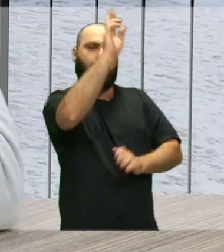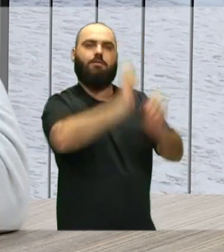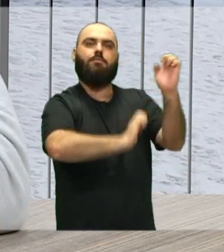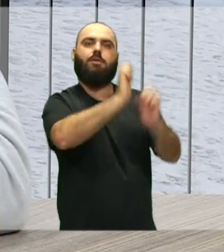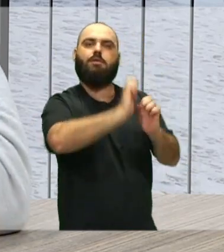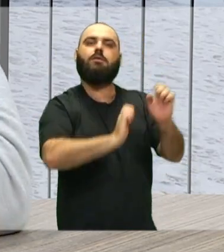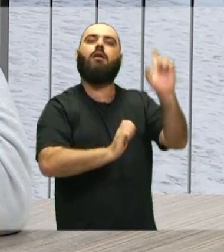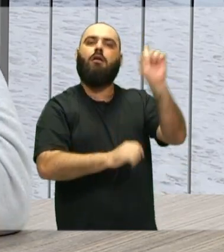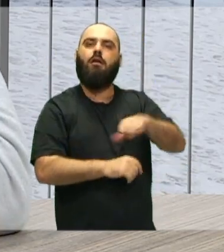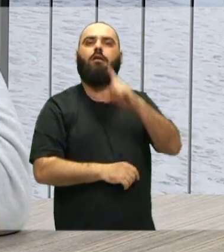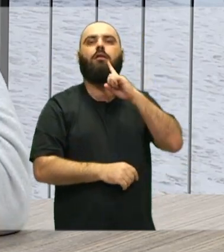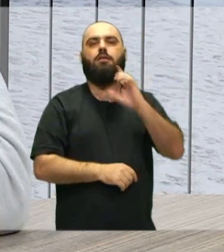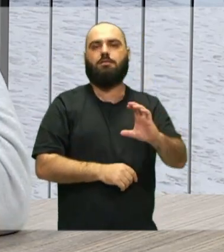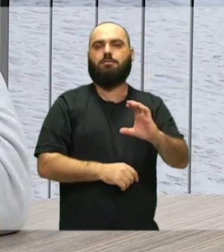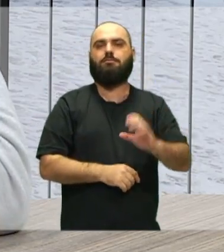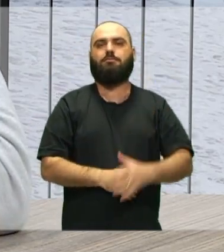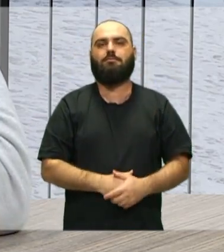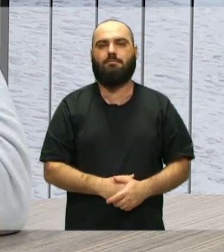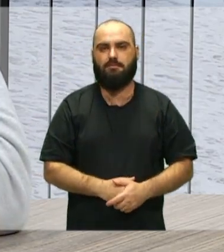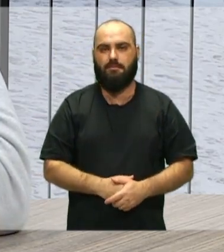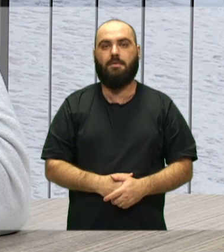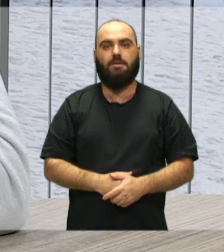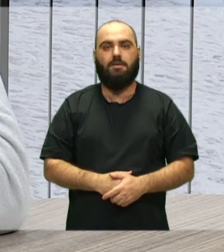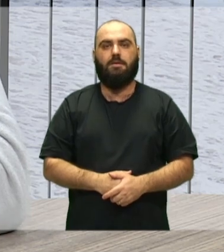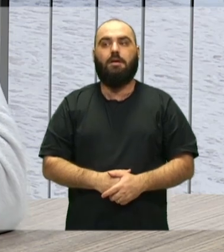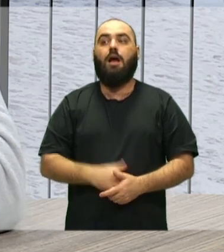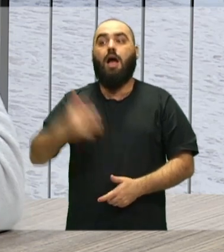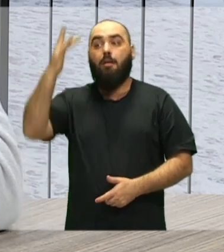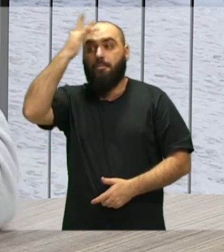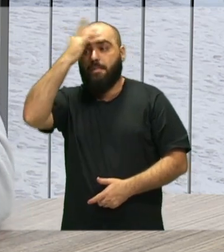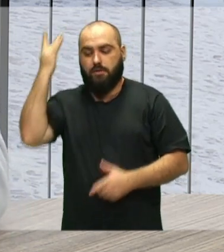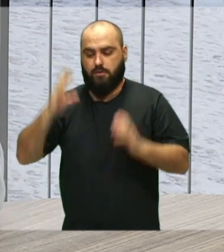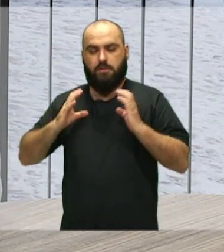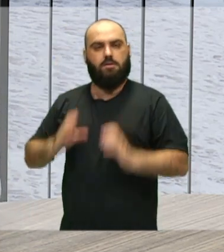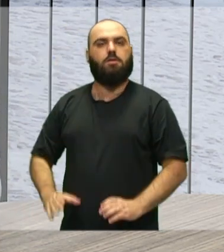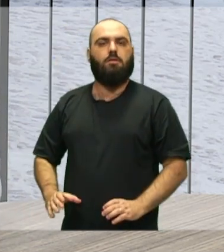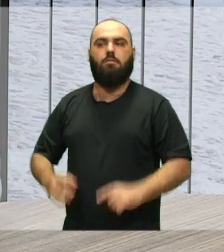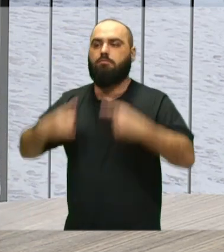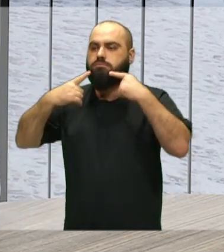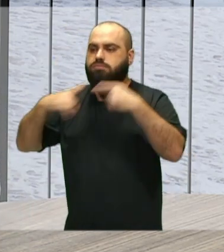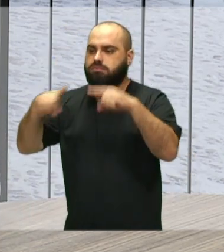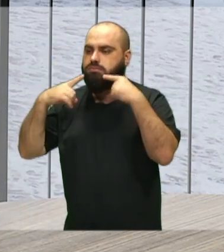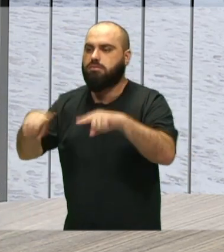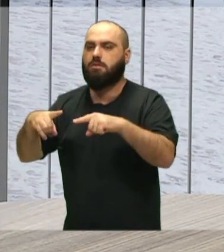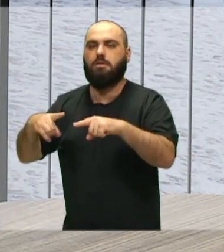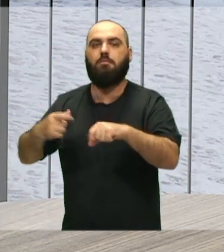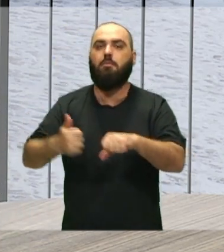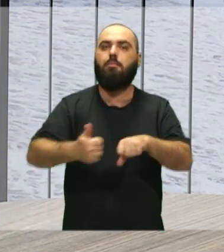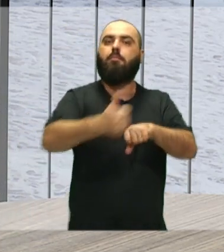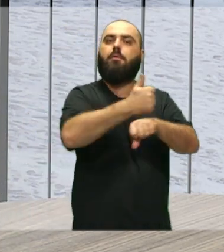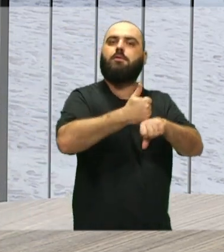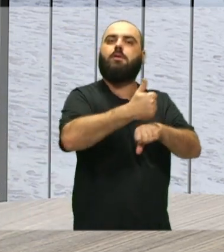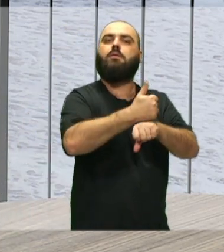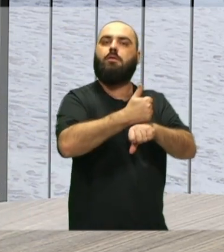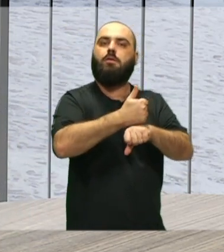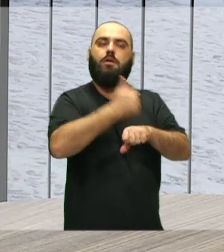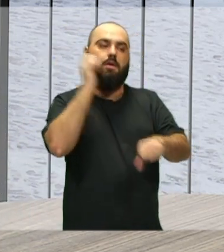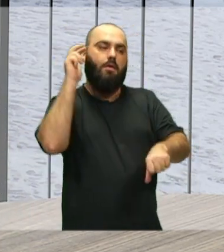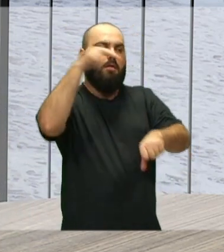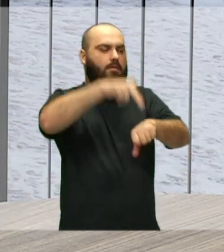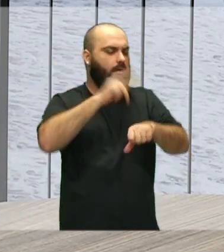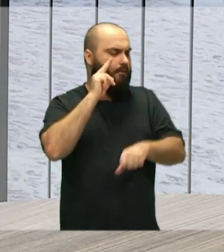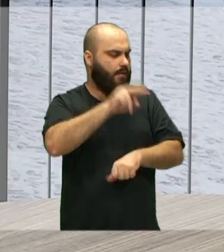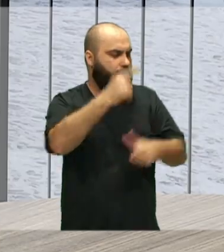não só o cidadão tem o direito de reclamar, mas o próprio profissional de diversas áreas, quando se depara com uma situação